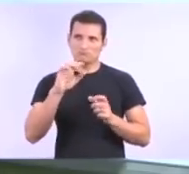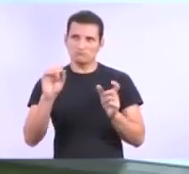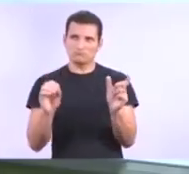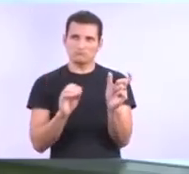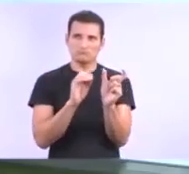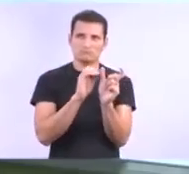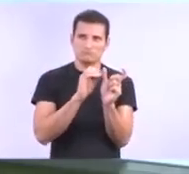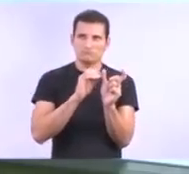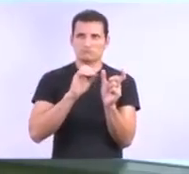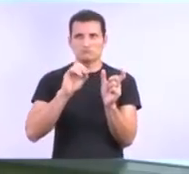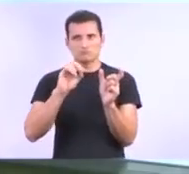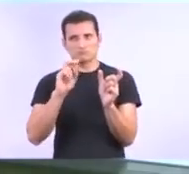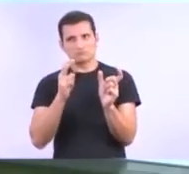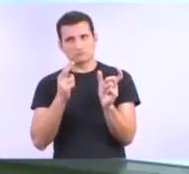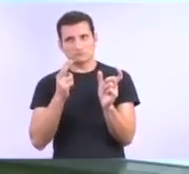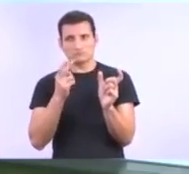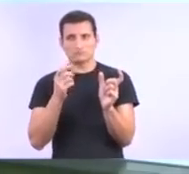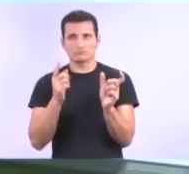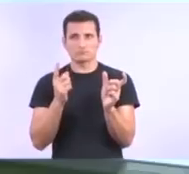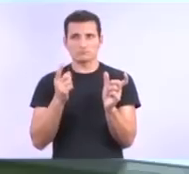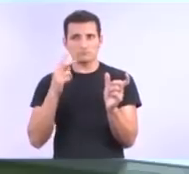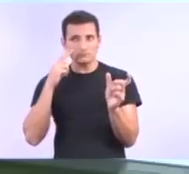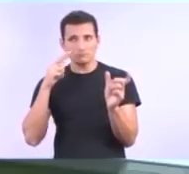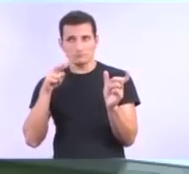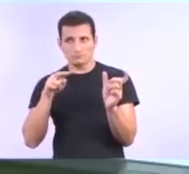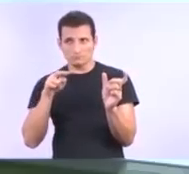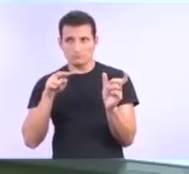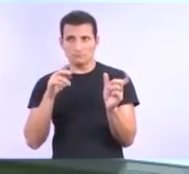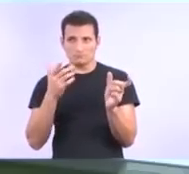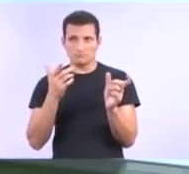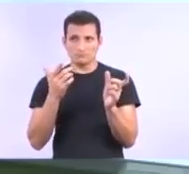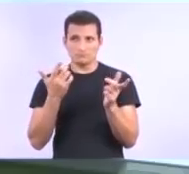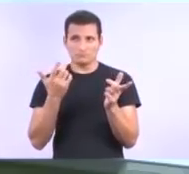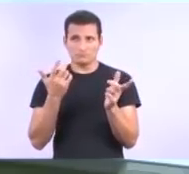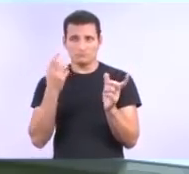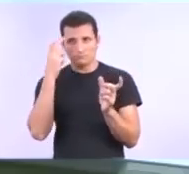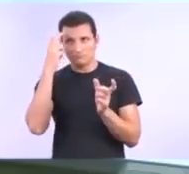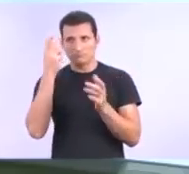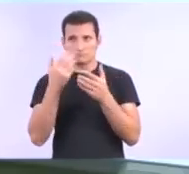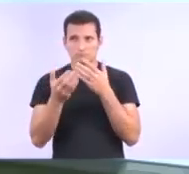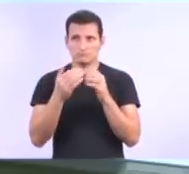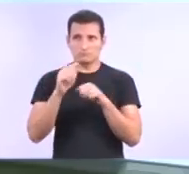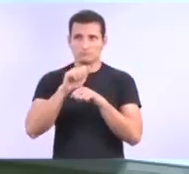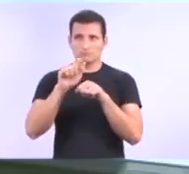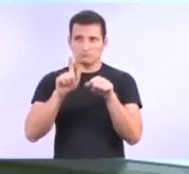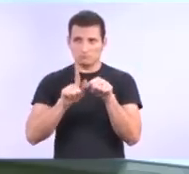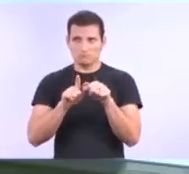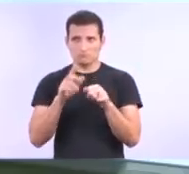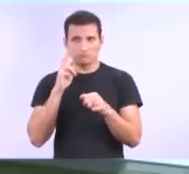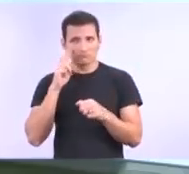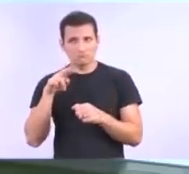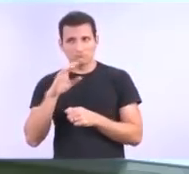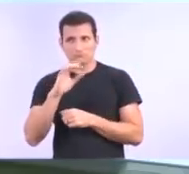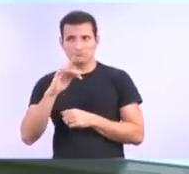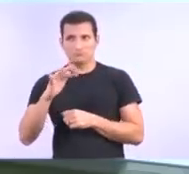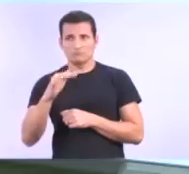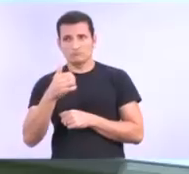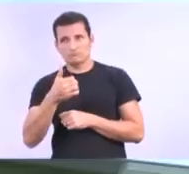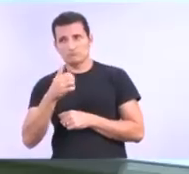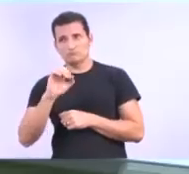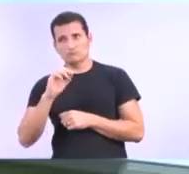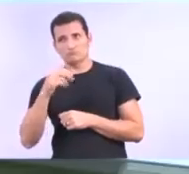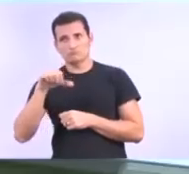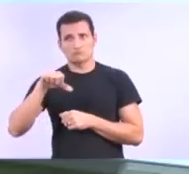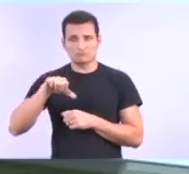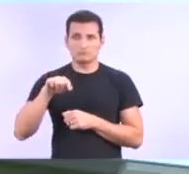esse CPF válido? Ele olha, vai usar as regras, usar uma inteligência qualquer, um algoritmo qualquer para verificar se é correto ou não. É